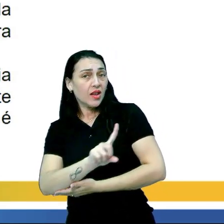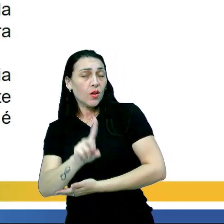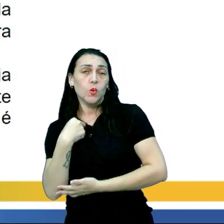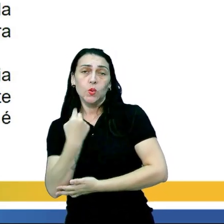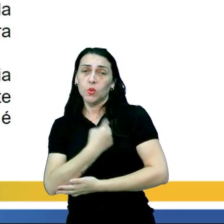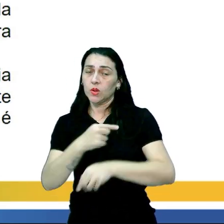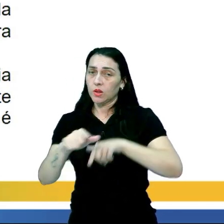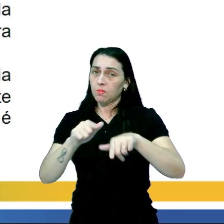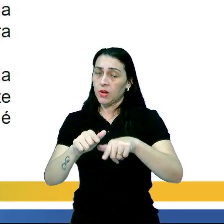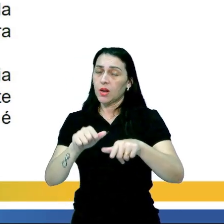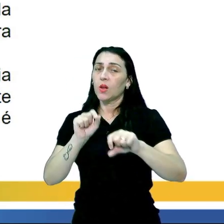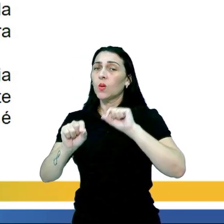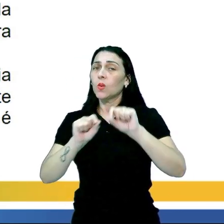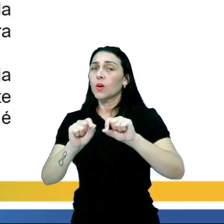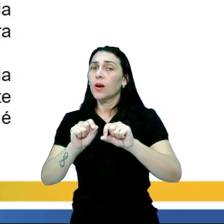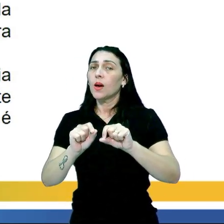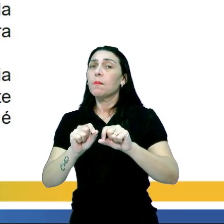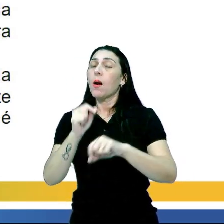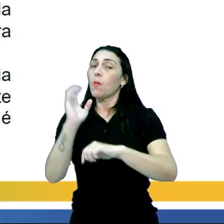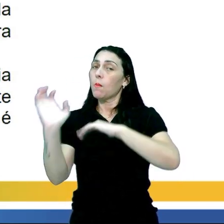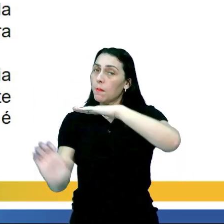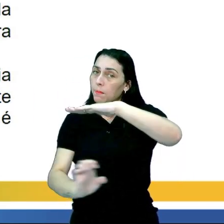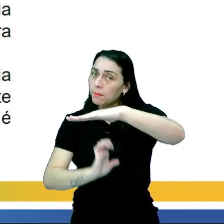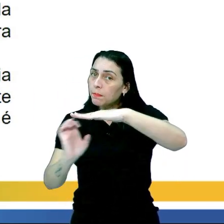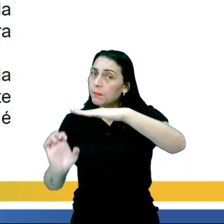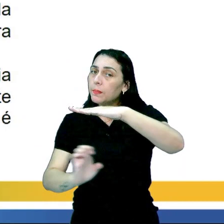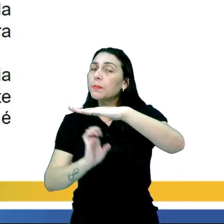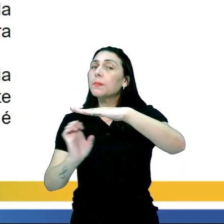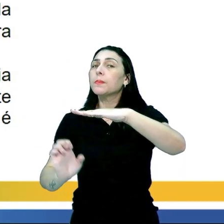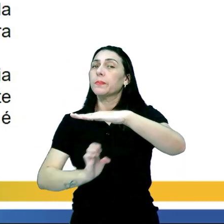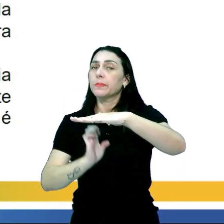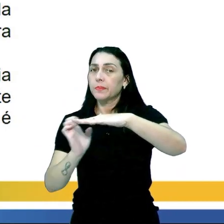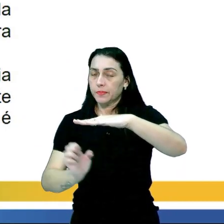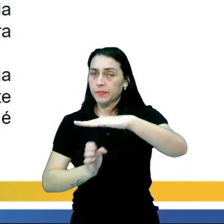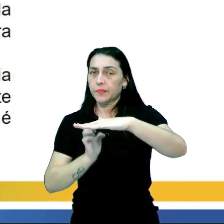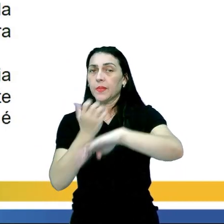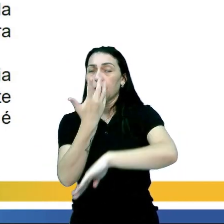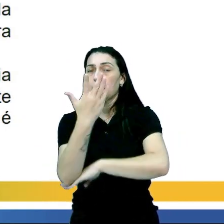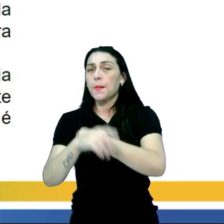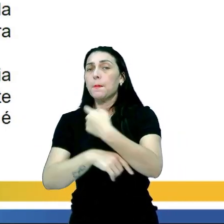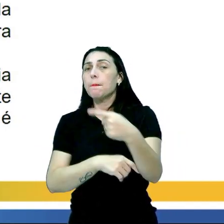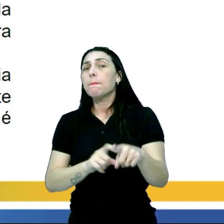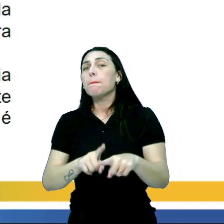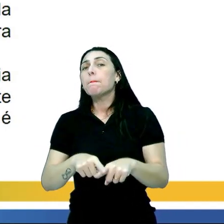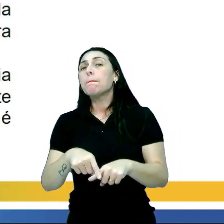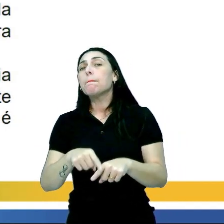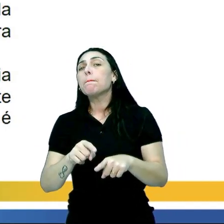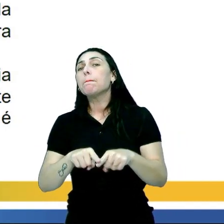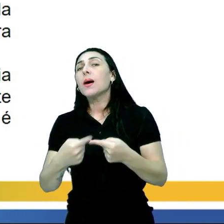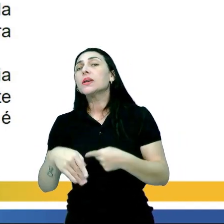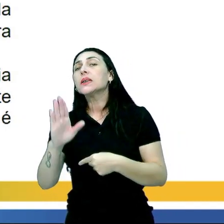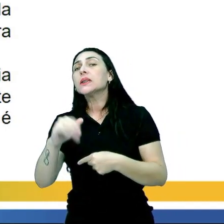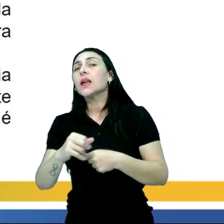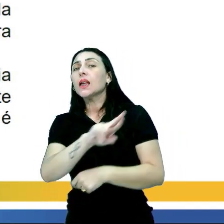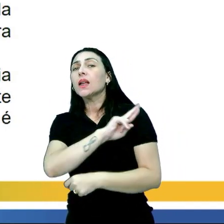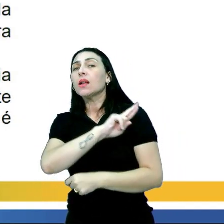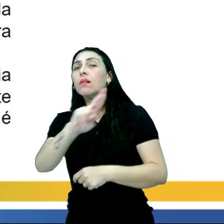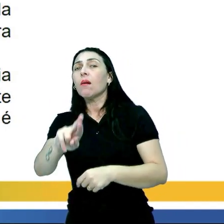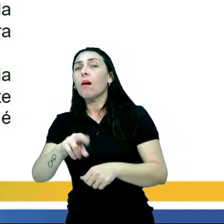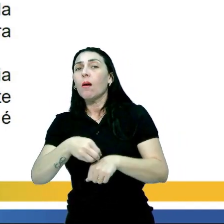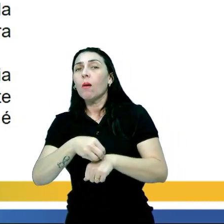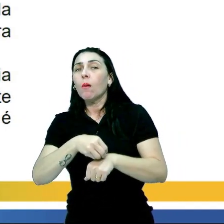gente trabalha diretamente para uma empresa, claro que a gente trabalha a natureza, mas quem fica responsável por distribuir